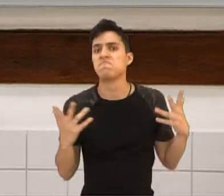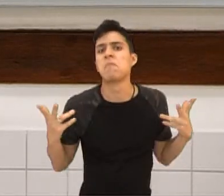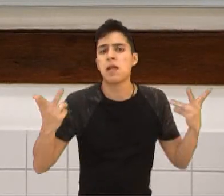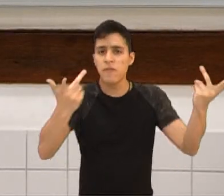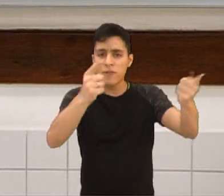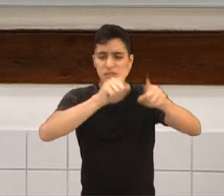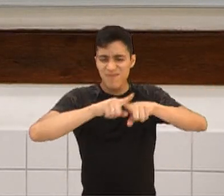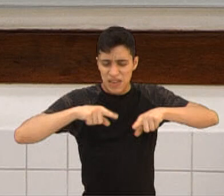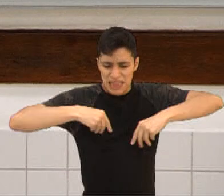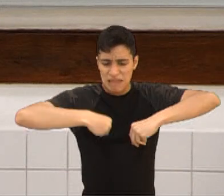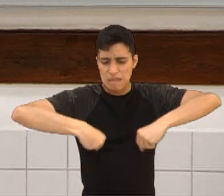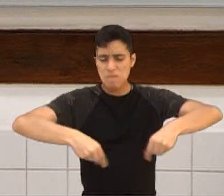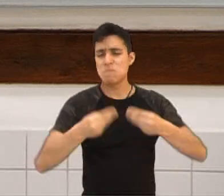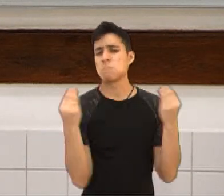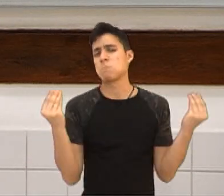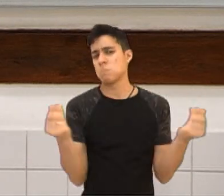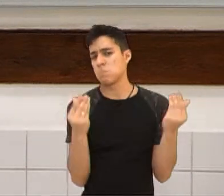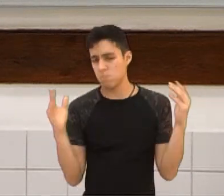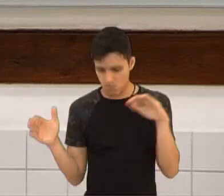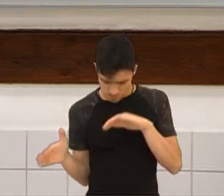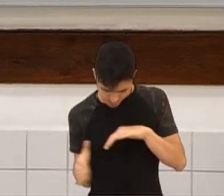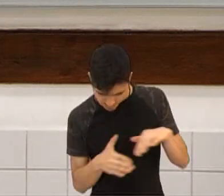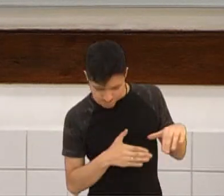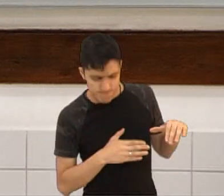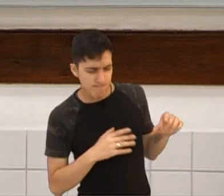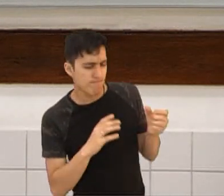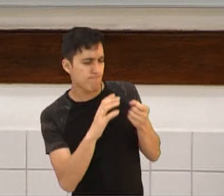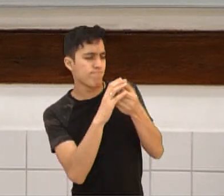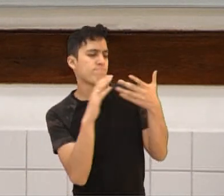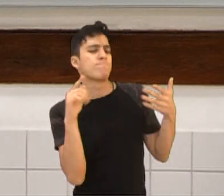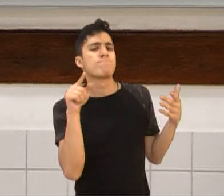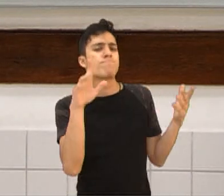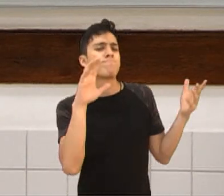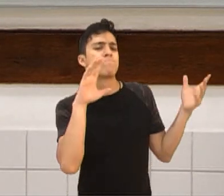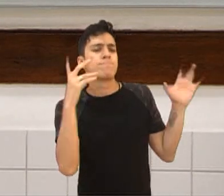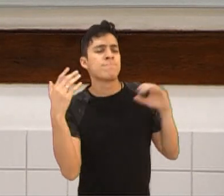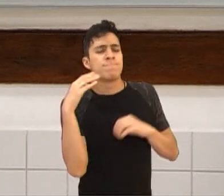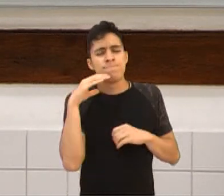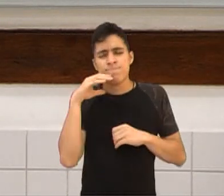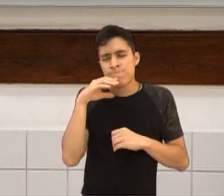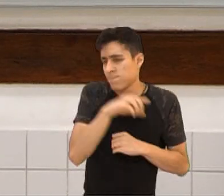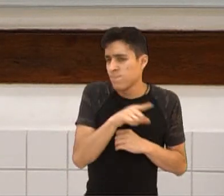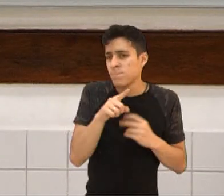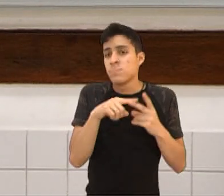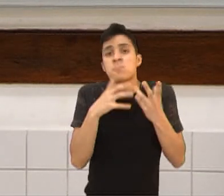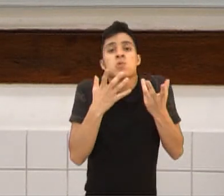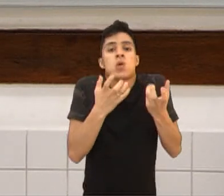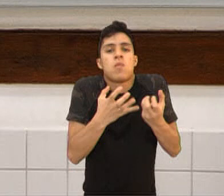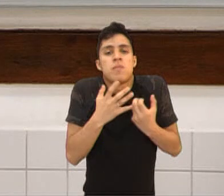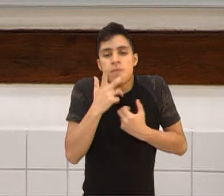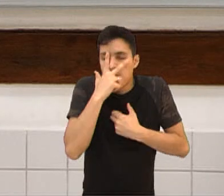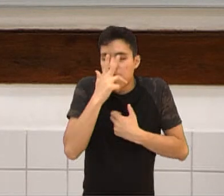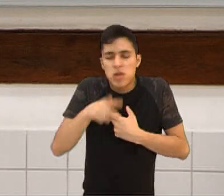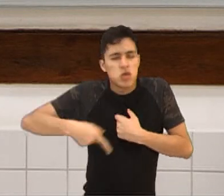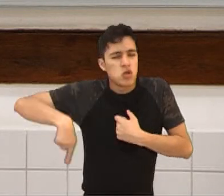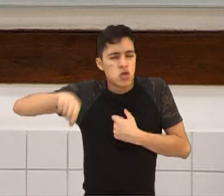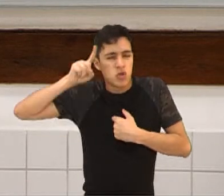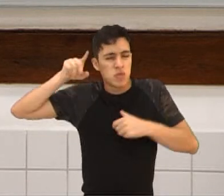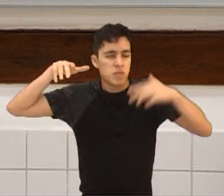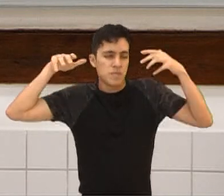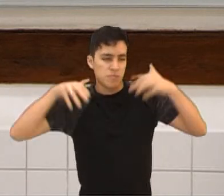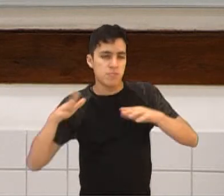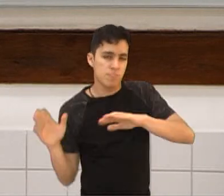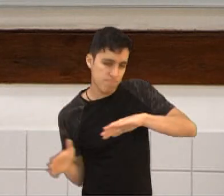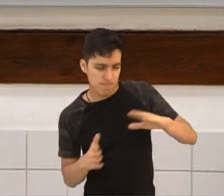Outras características desse bioma: clima quente e muito úmido, né? Então tem muita umidade, chove praticamente todos os dias. Tem épocas do ano que